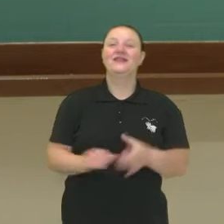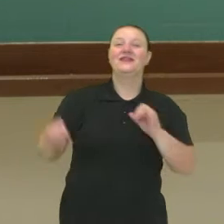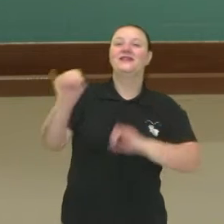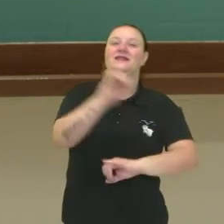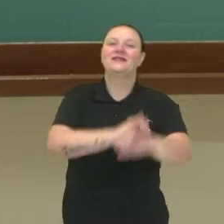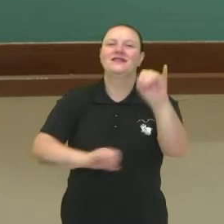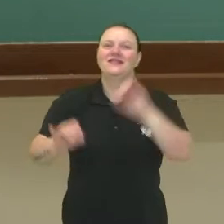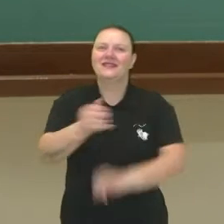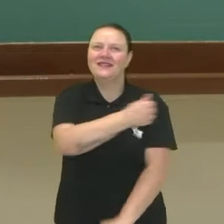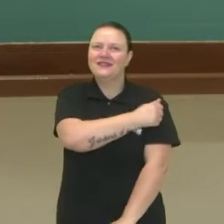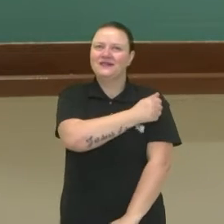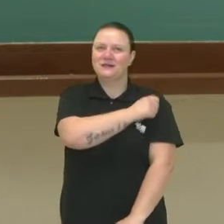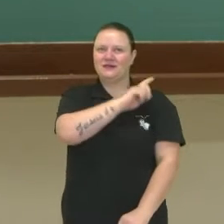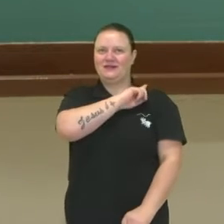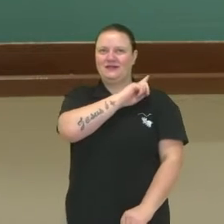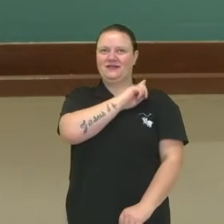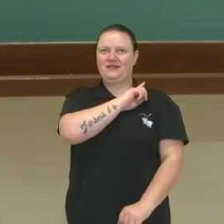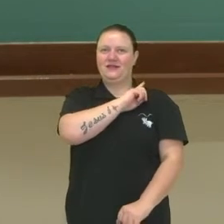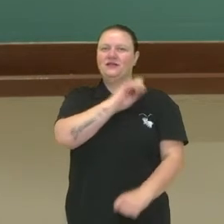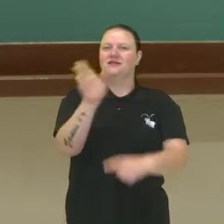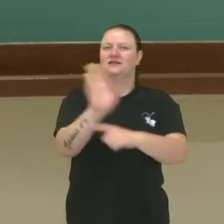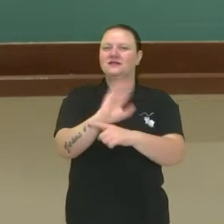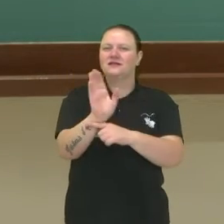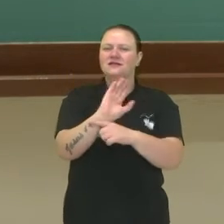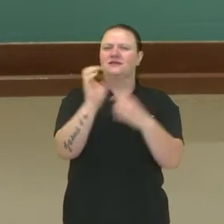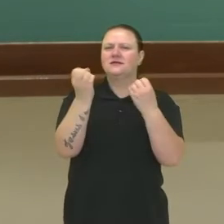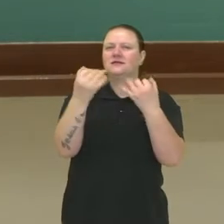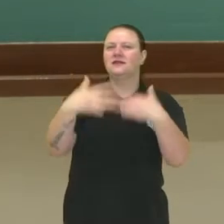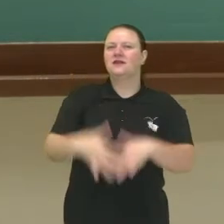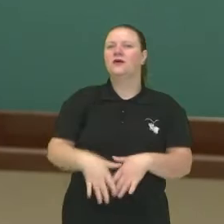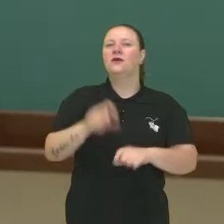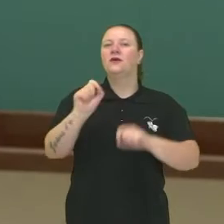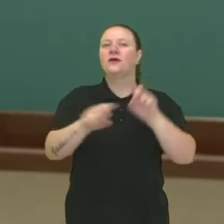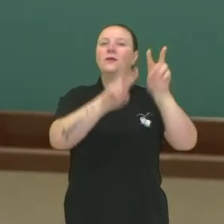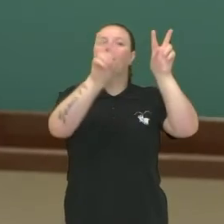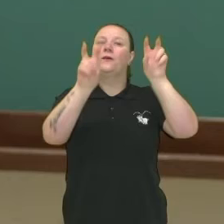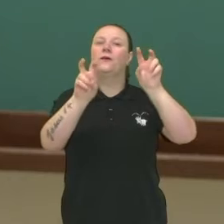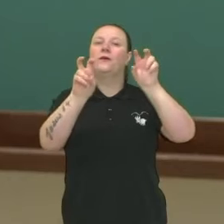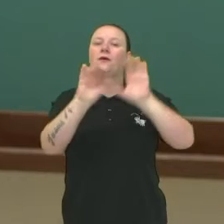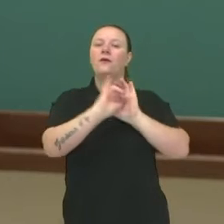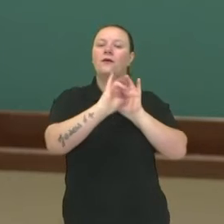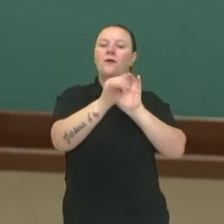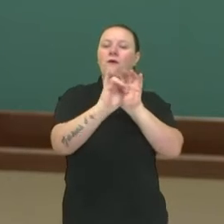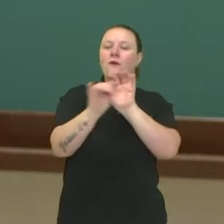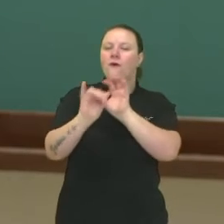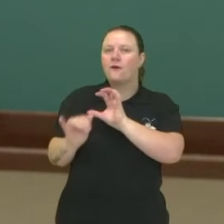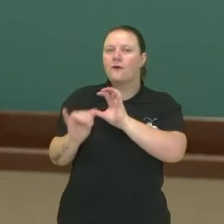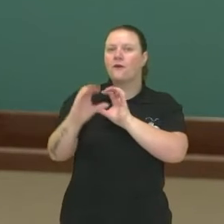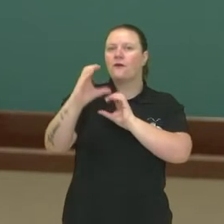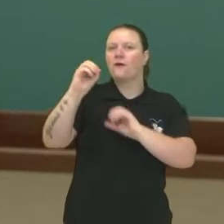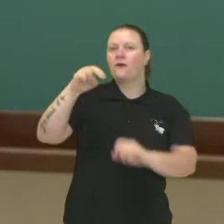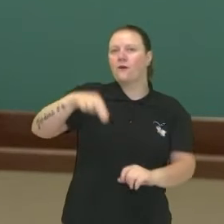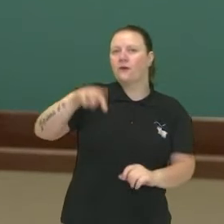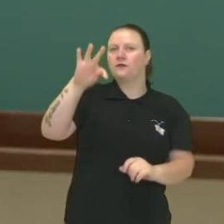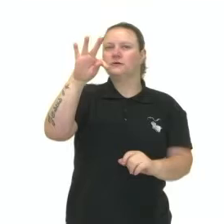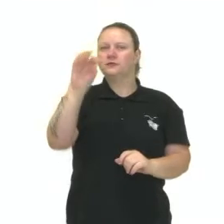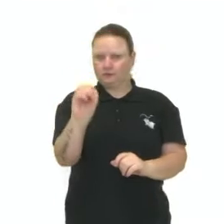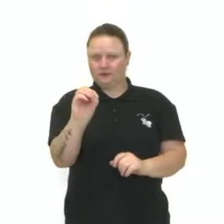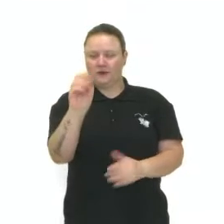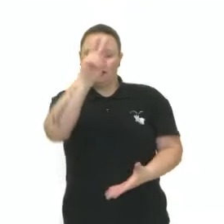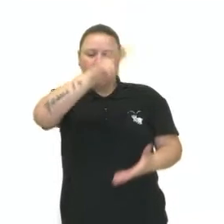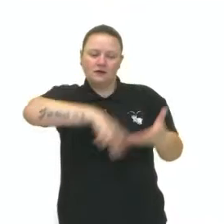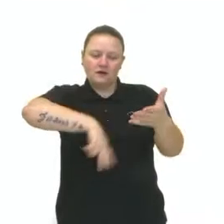Olá, estudantes da primeira série. Nesse vídeo vamos falar sobre conto. Ler e interpretar um trecho do conto,